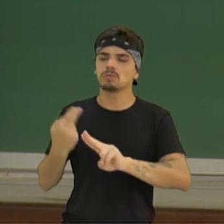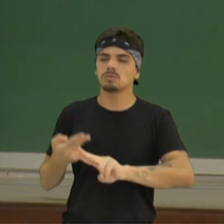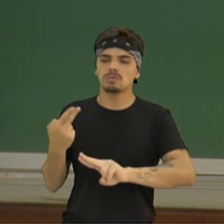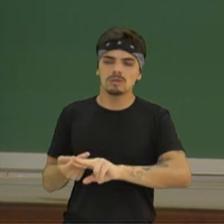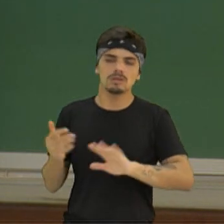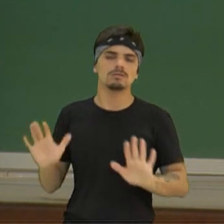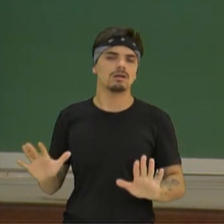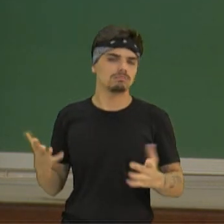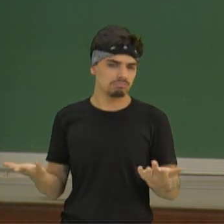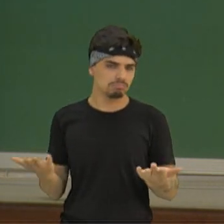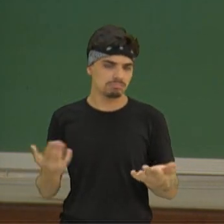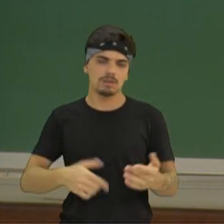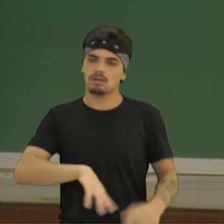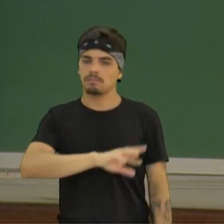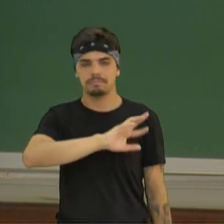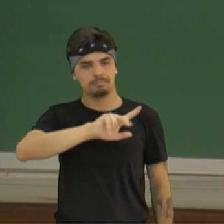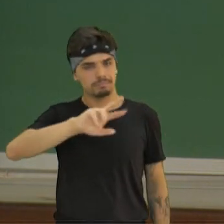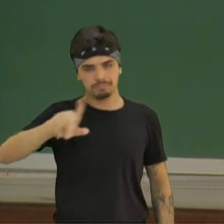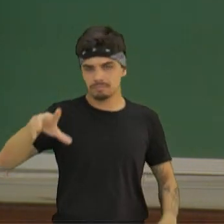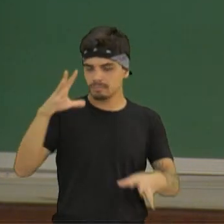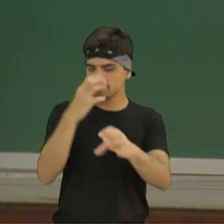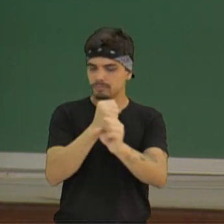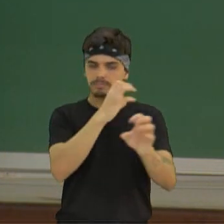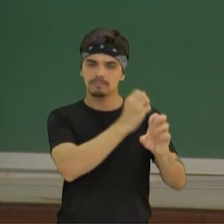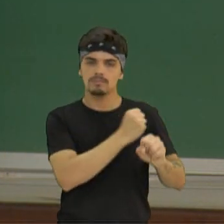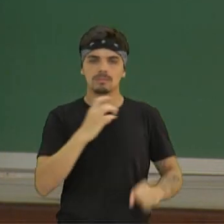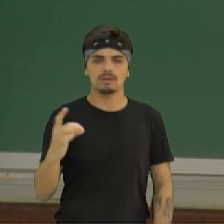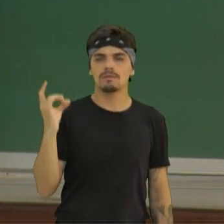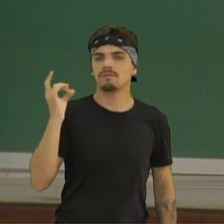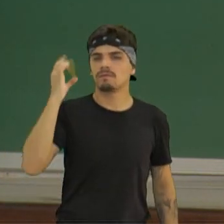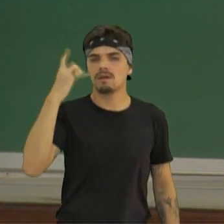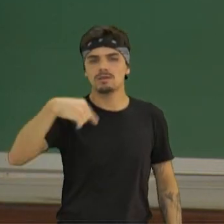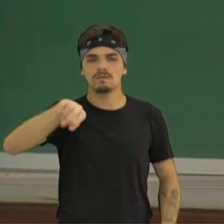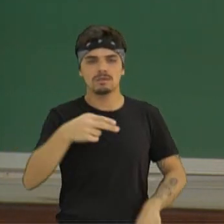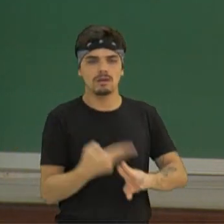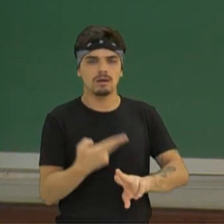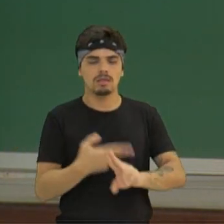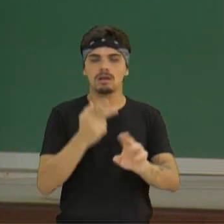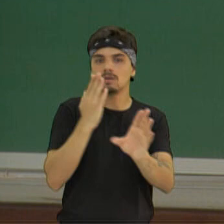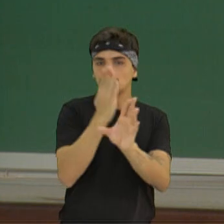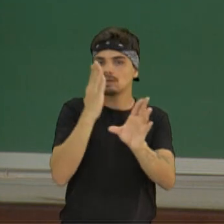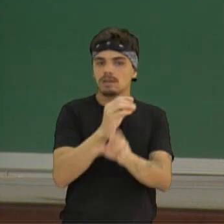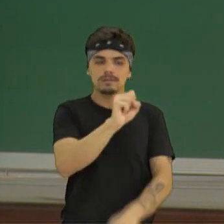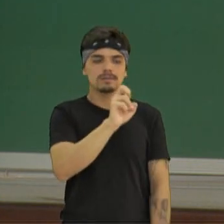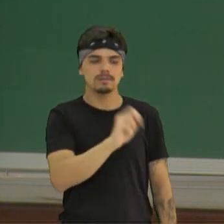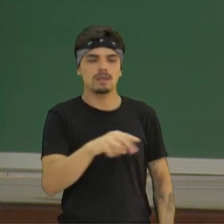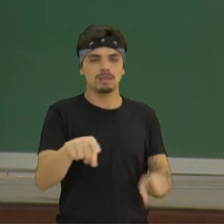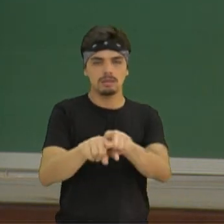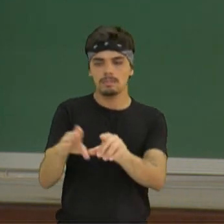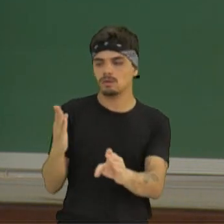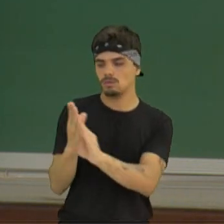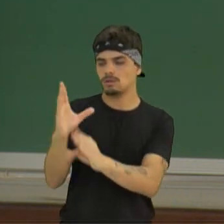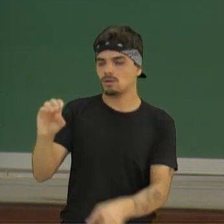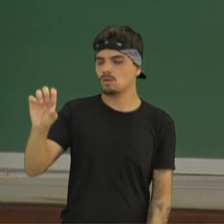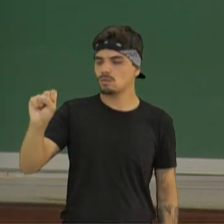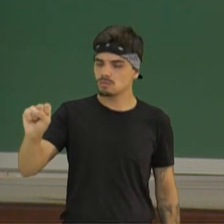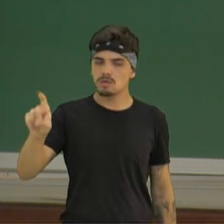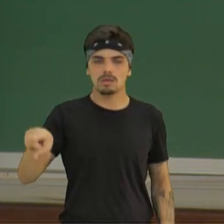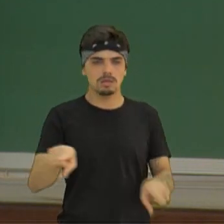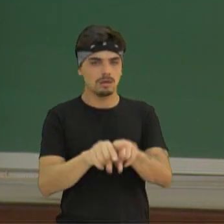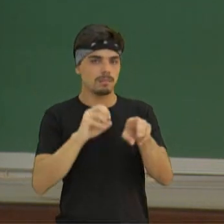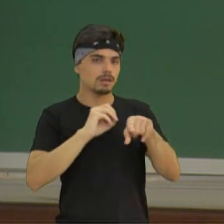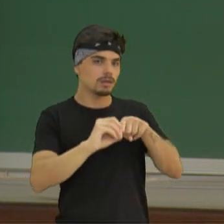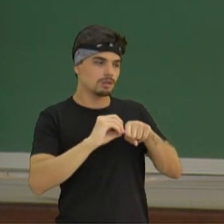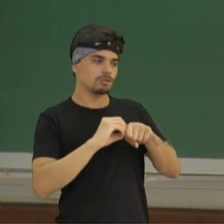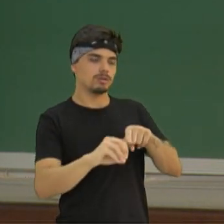trigonométrica fundamental? Em vários cálculos, para facilitar, você vai encontrar o seno, você vai encontrar o cosseno e a